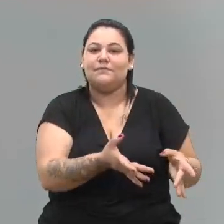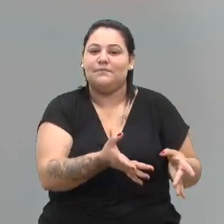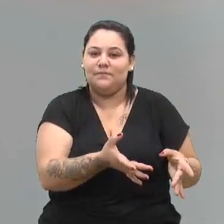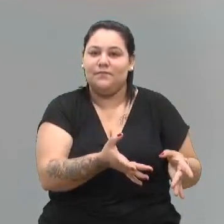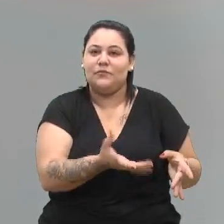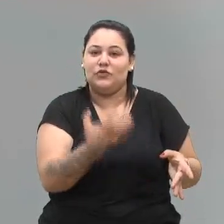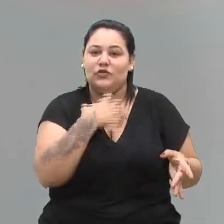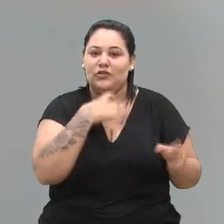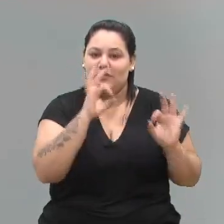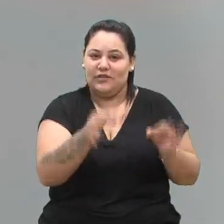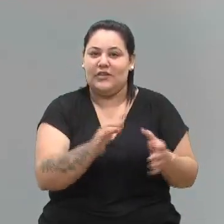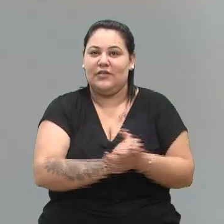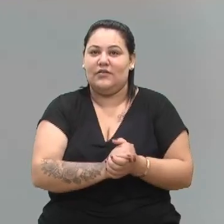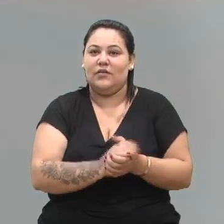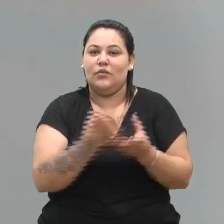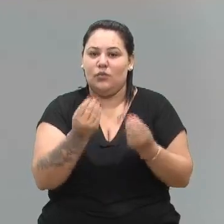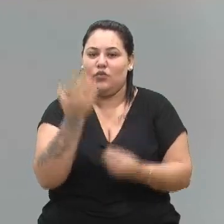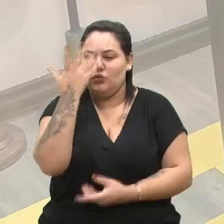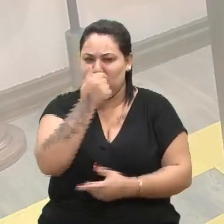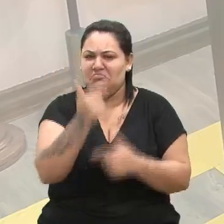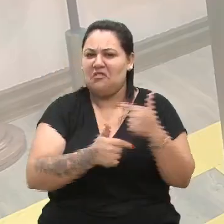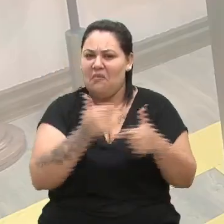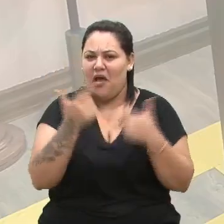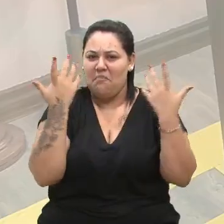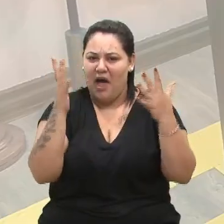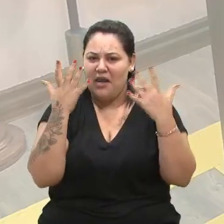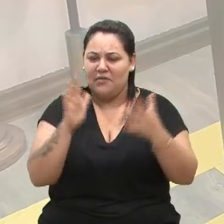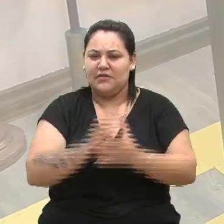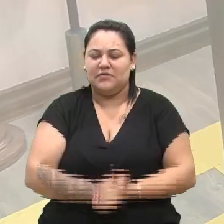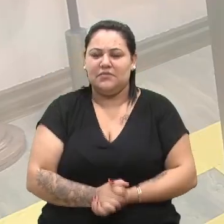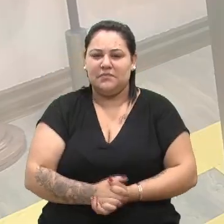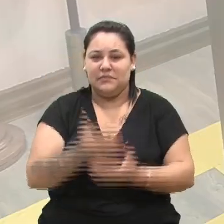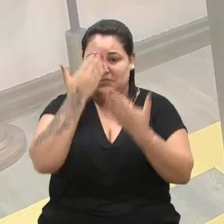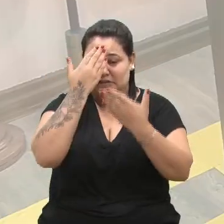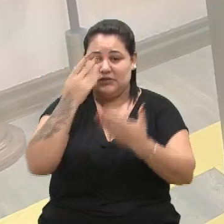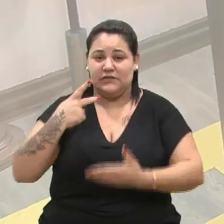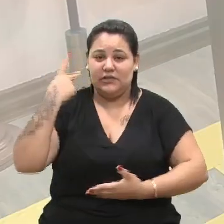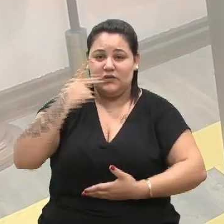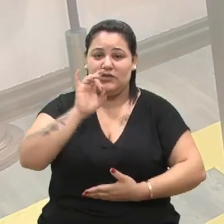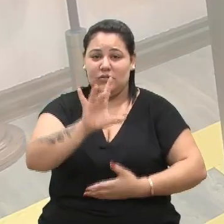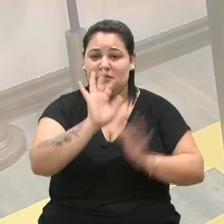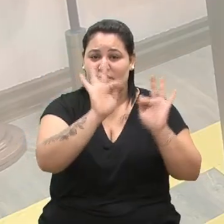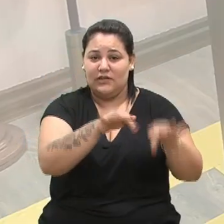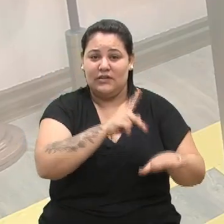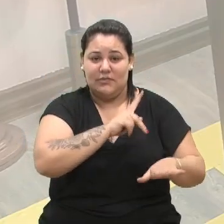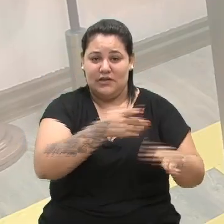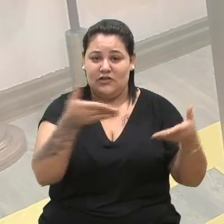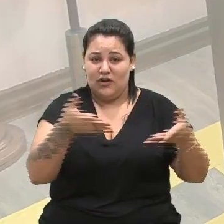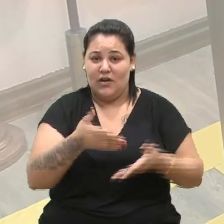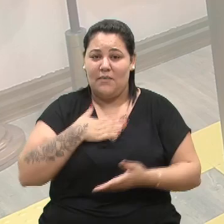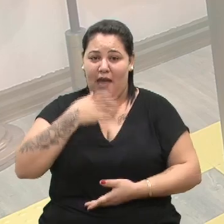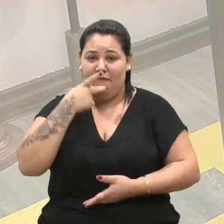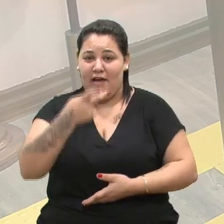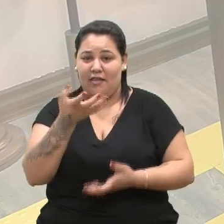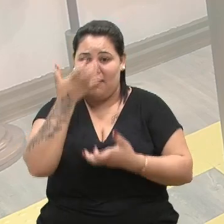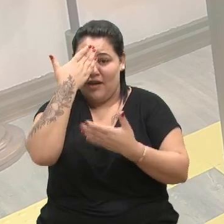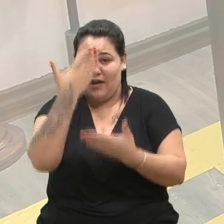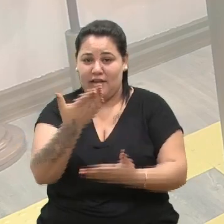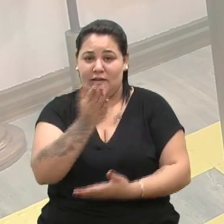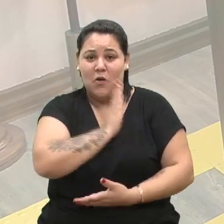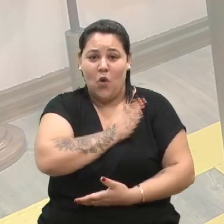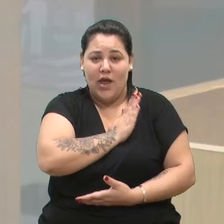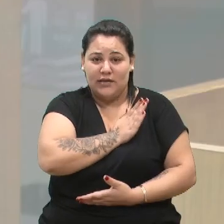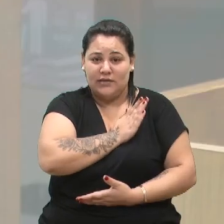maneira correta. Muito bonita ação, parabéns. Obrigado, vereador. Só para terminar, presidente, eu quero agradecer de coração